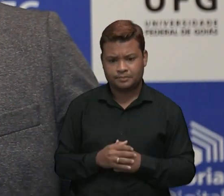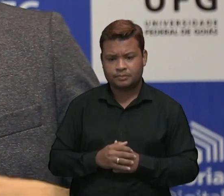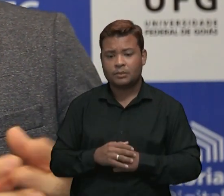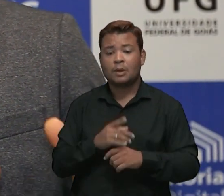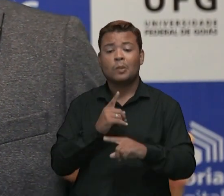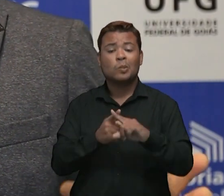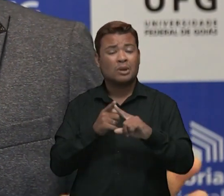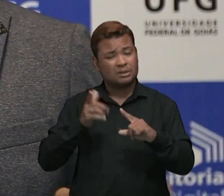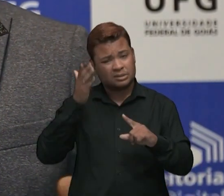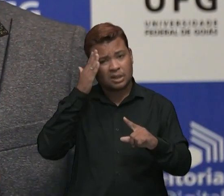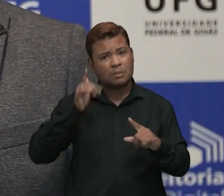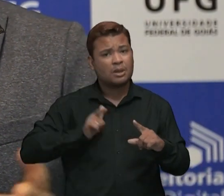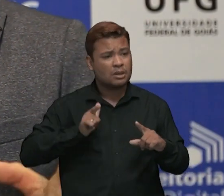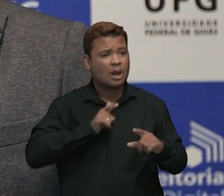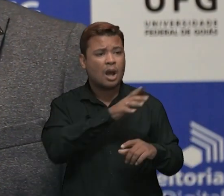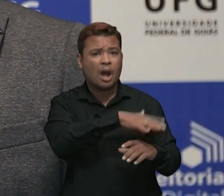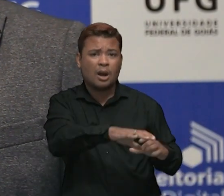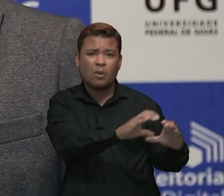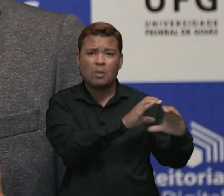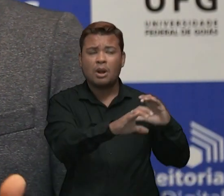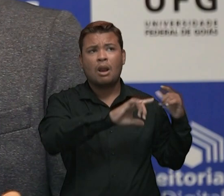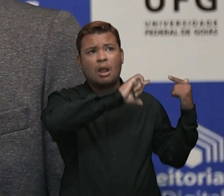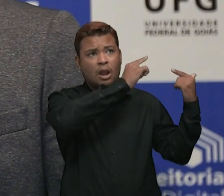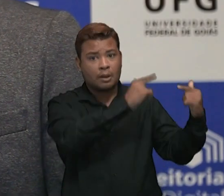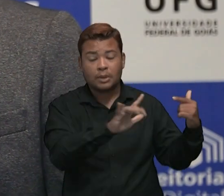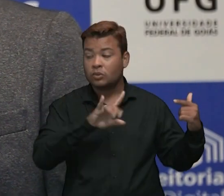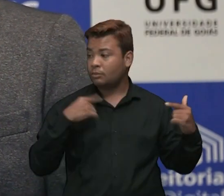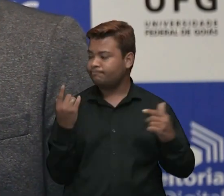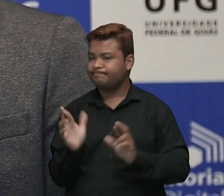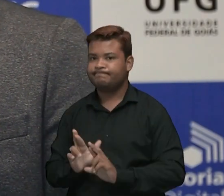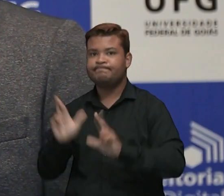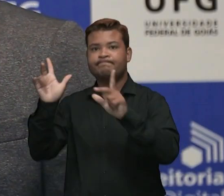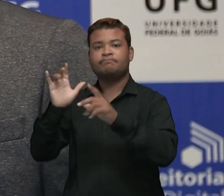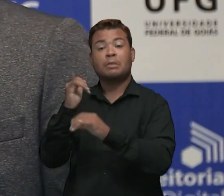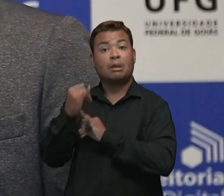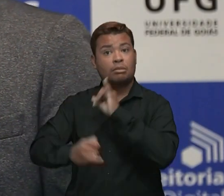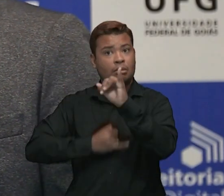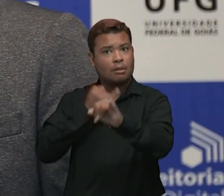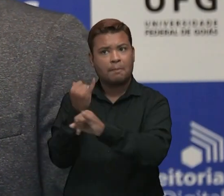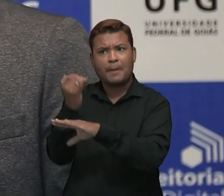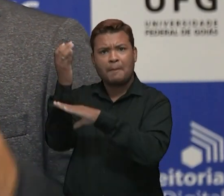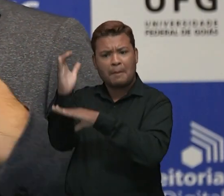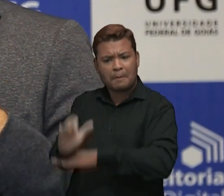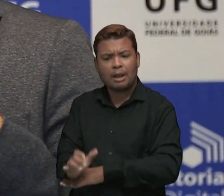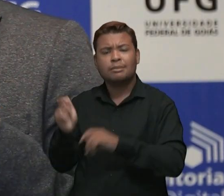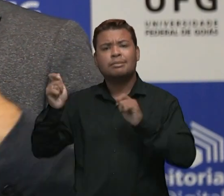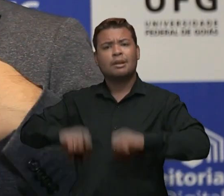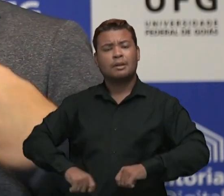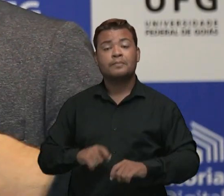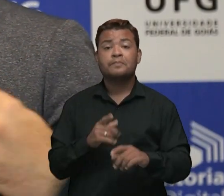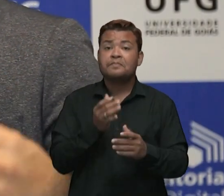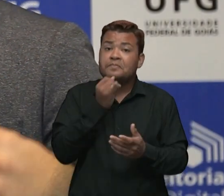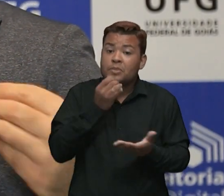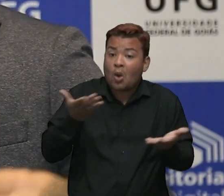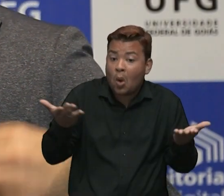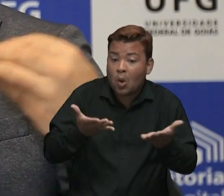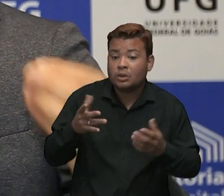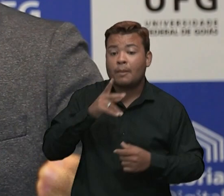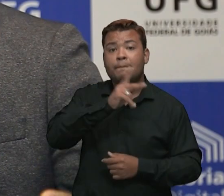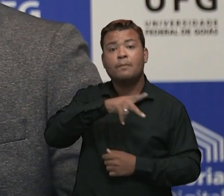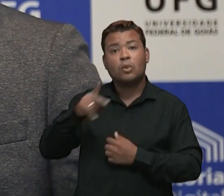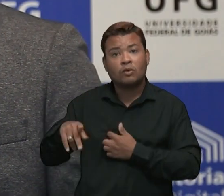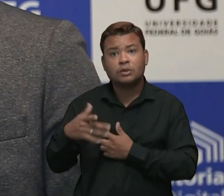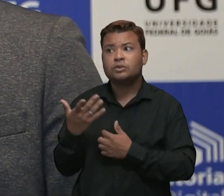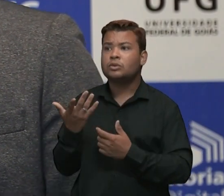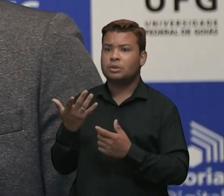que são os meios de comunicação tradicionais. Então, a gente vive numa era onde as pessoas, inclusive os próprios professores, têm os